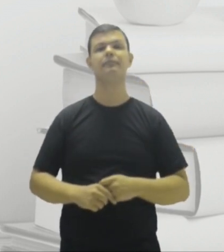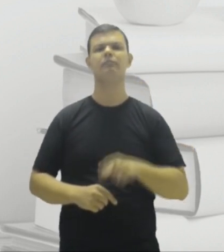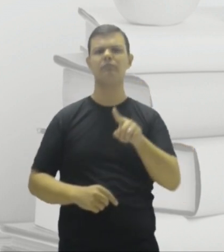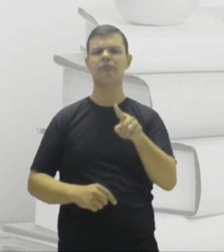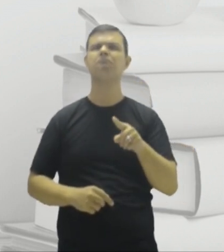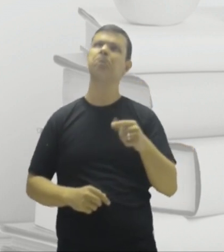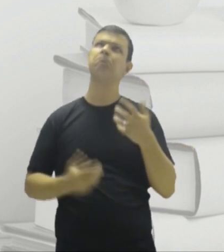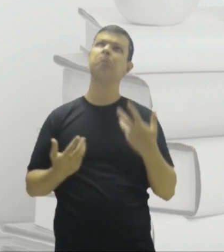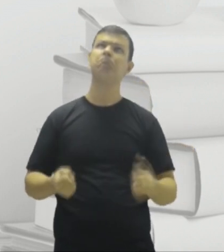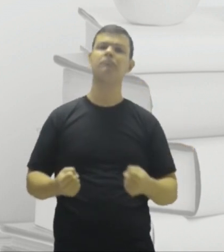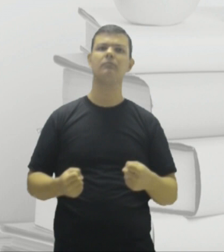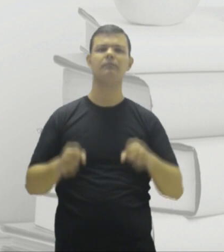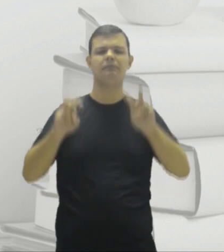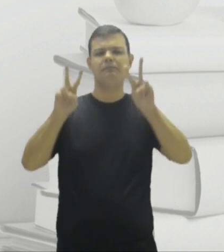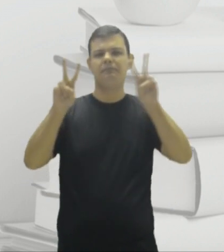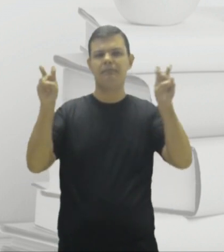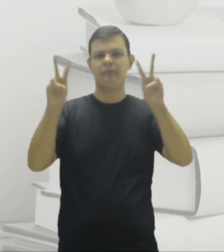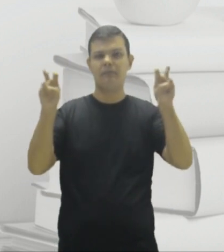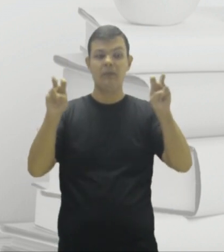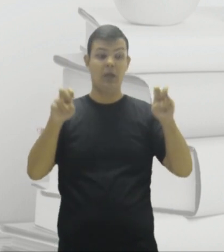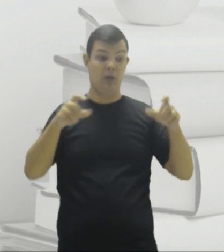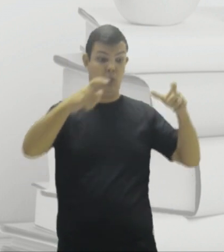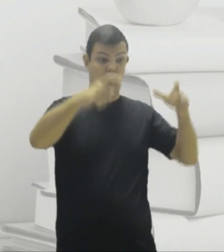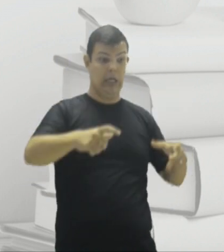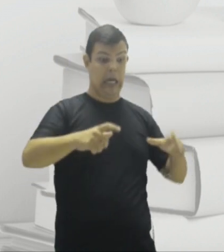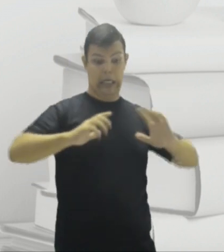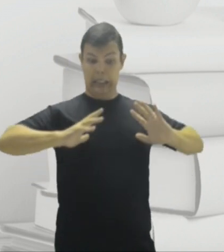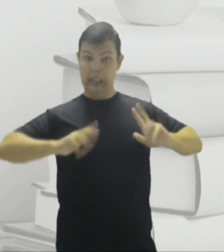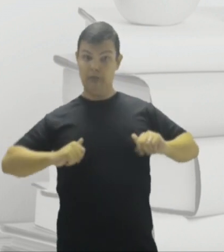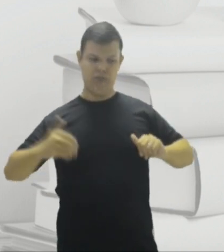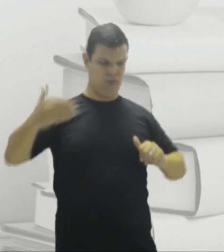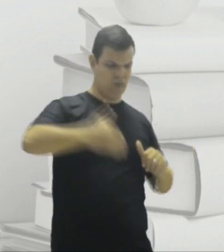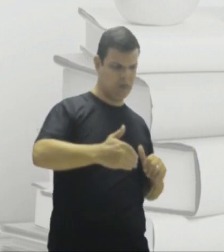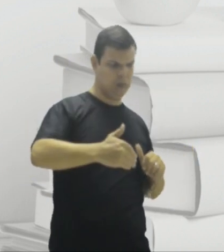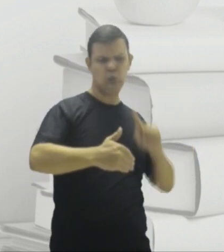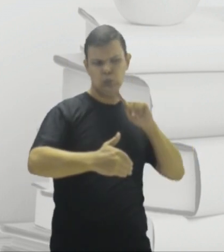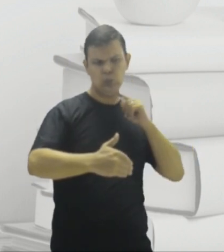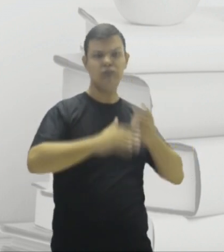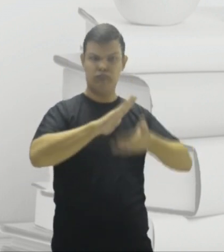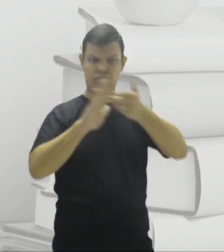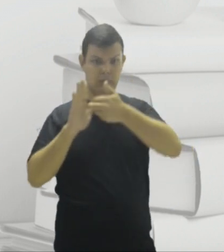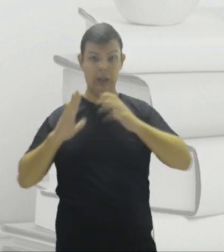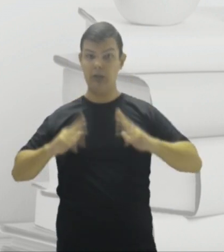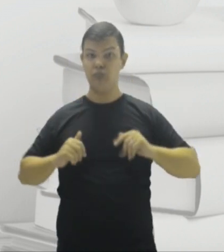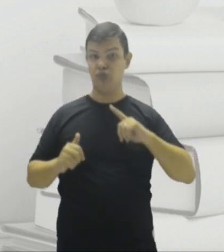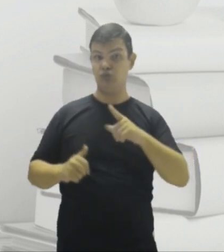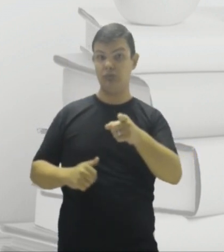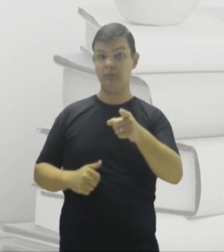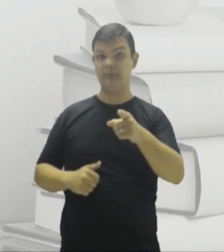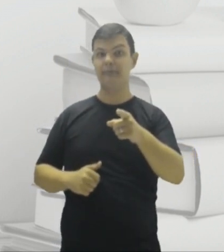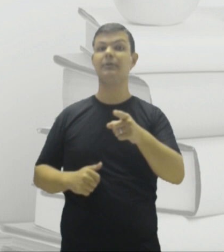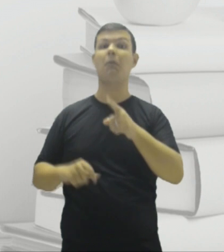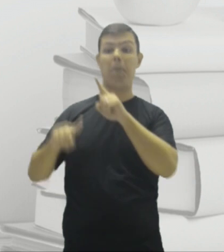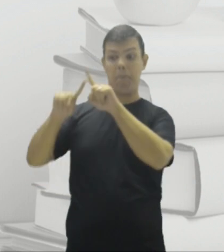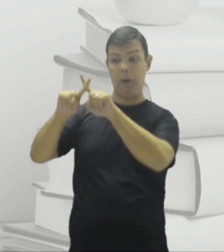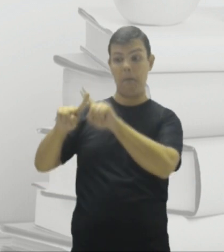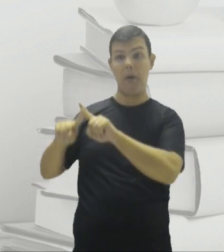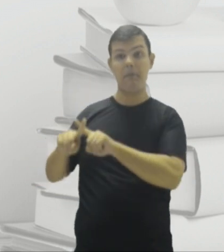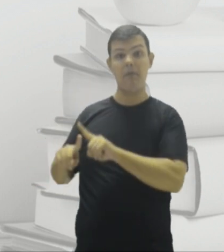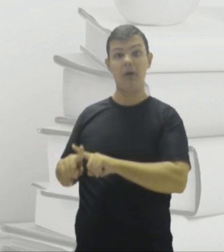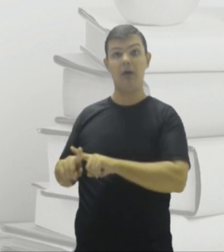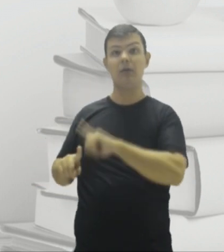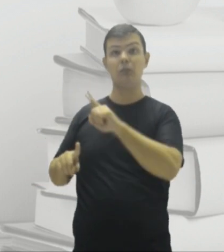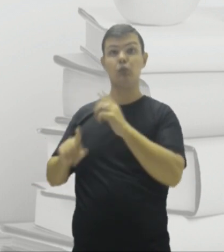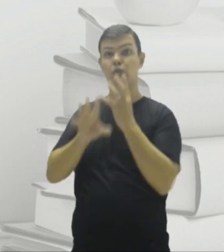Segue o princípio, abre aspas, deixe o lugar mais limpo do que quando chegou. Então você vai marcar aí, ó,